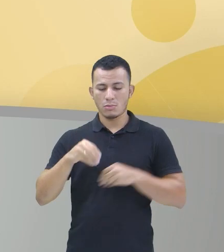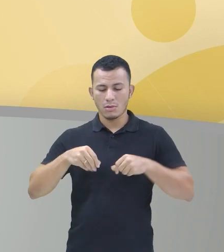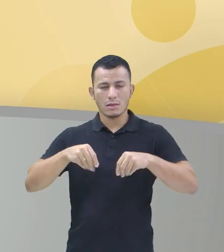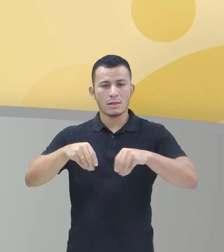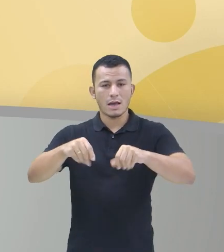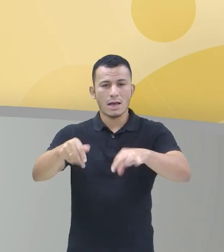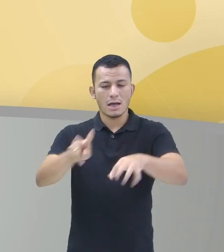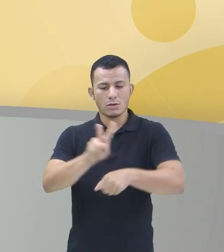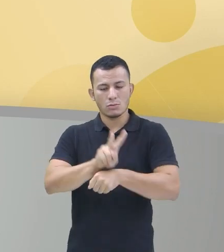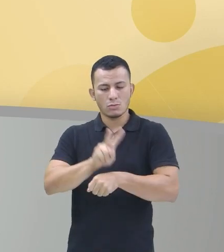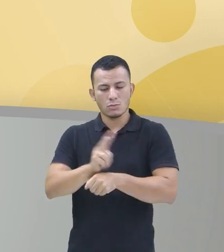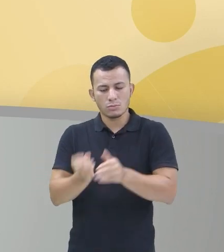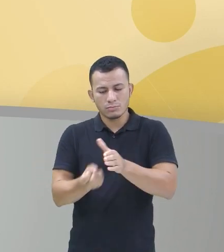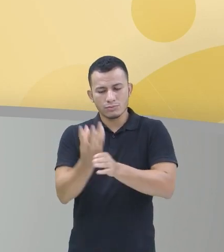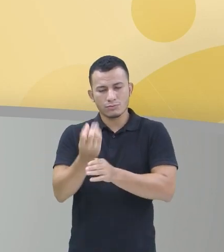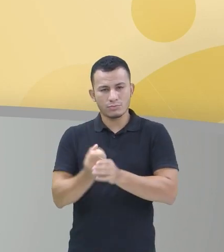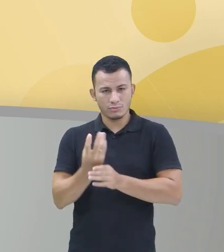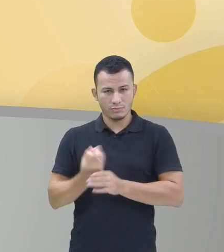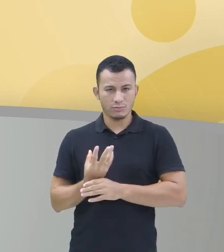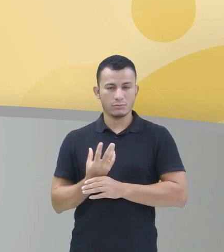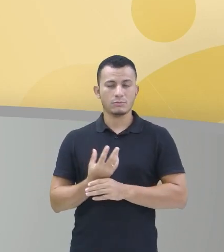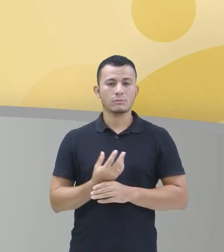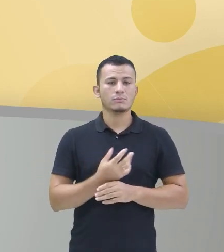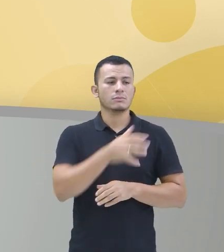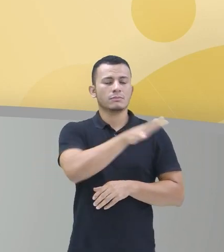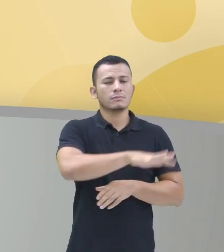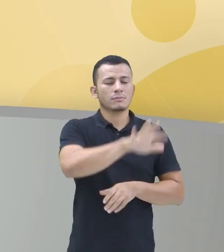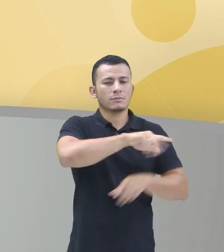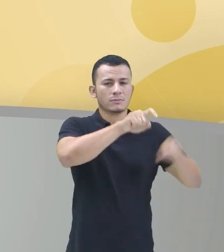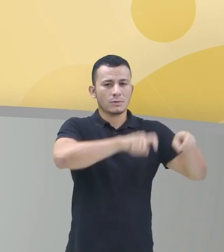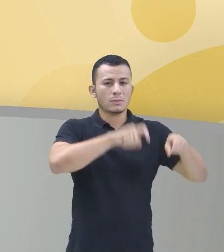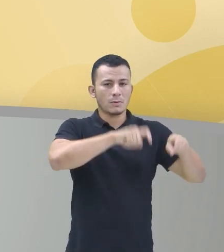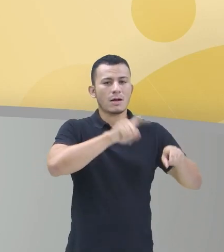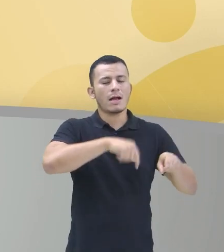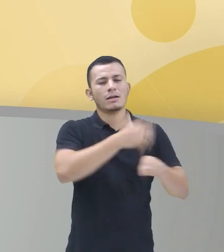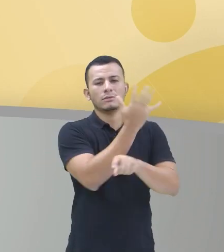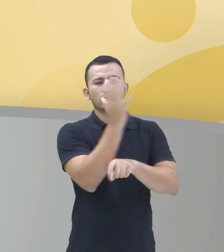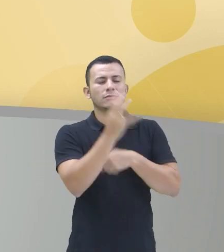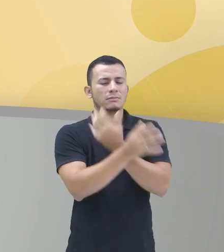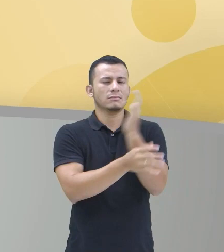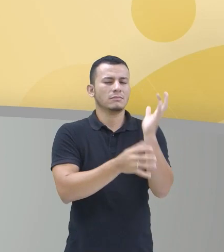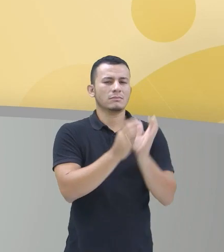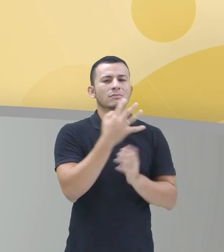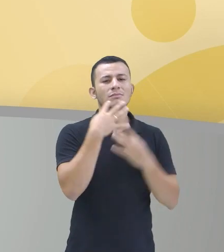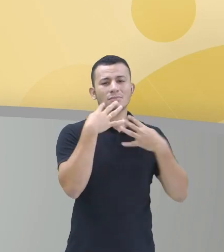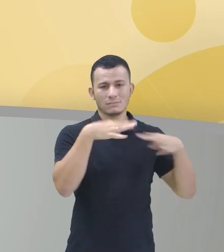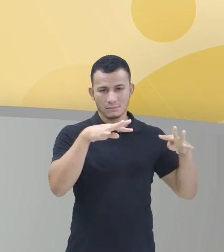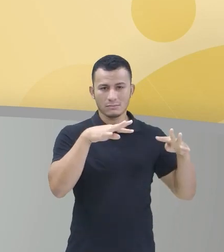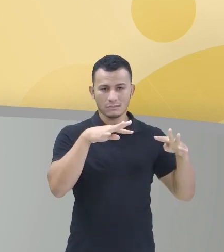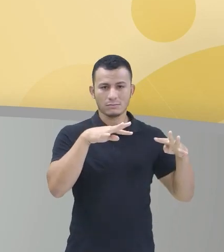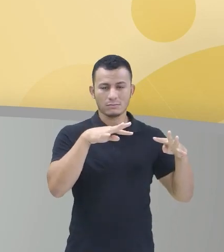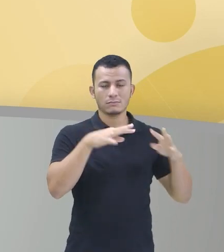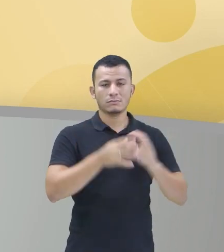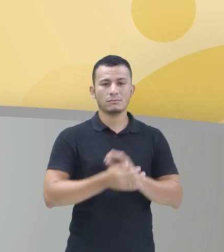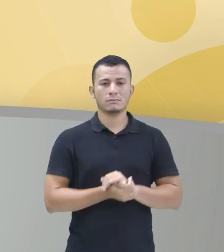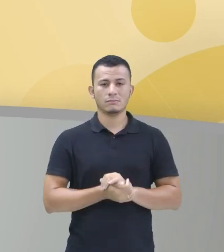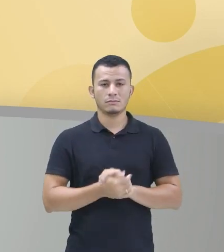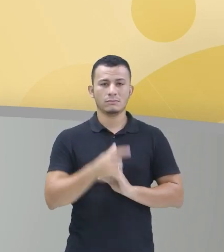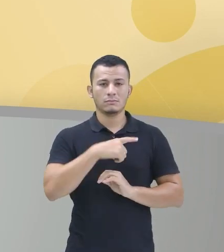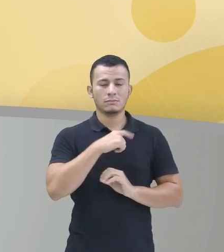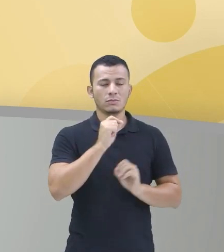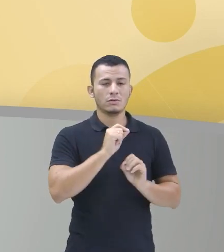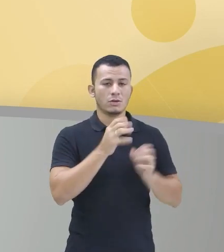para a agricultura. Na zona rural prevalecem as paisagens naturais, com presença significativa